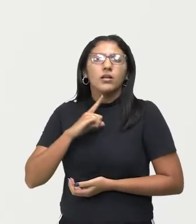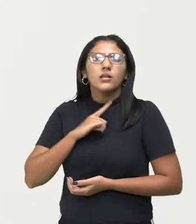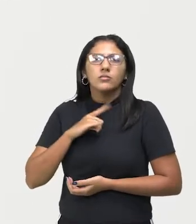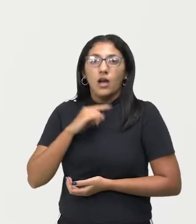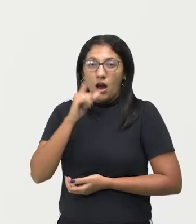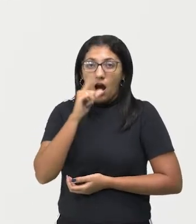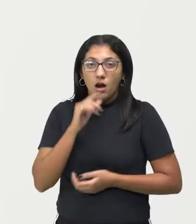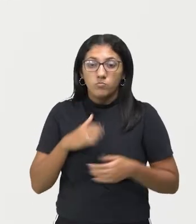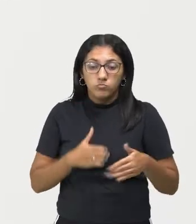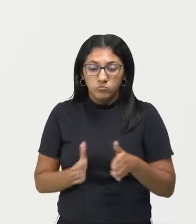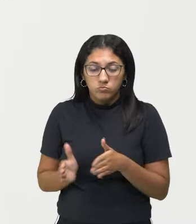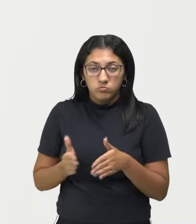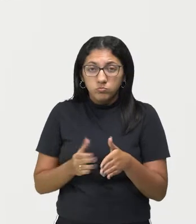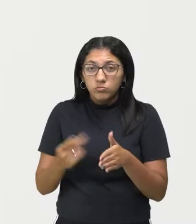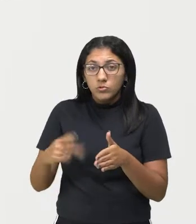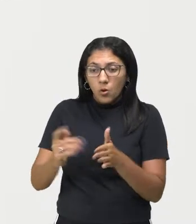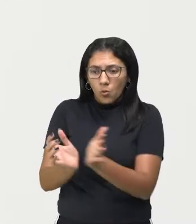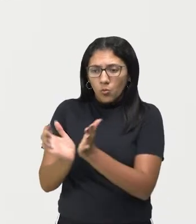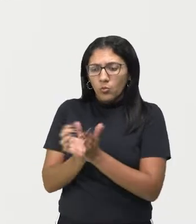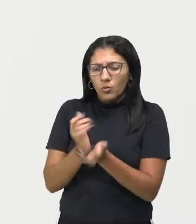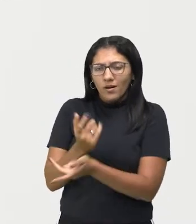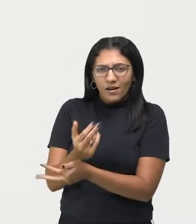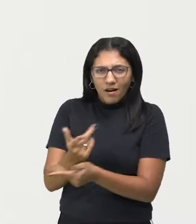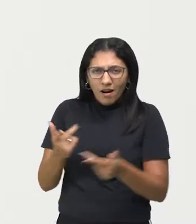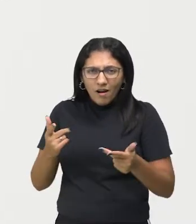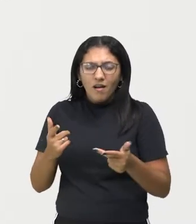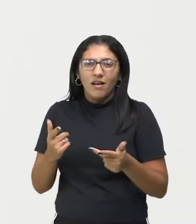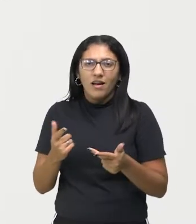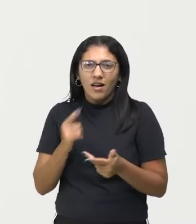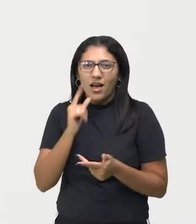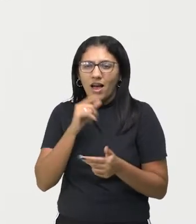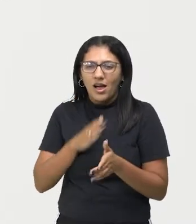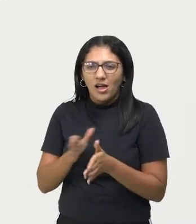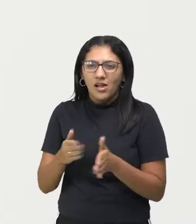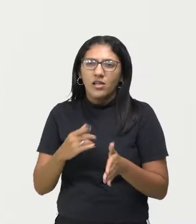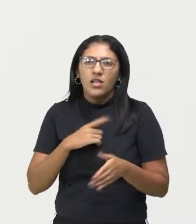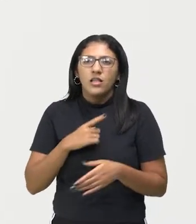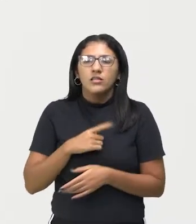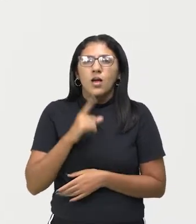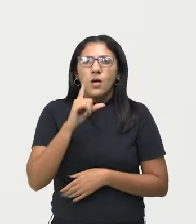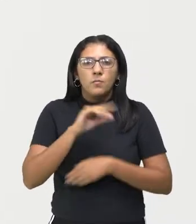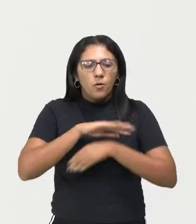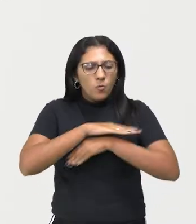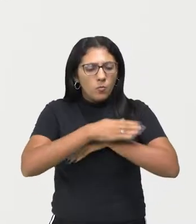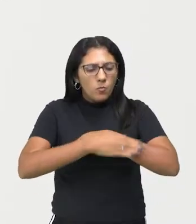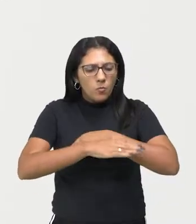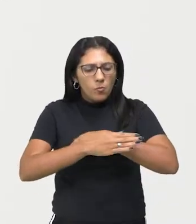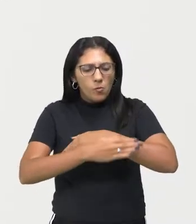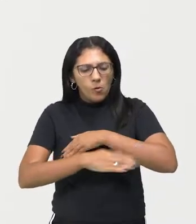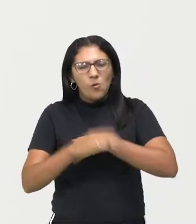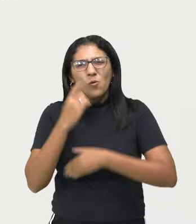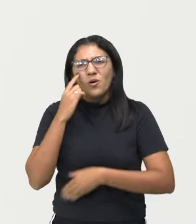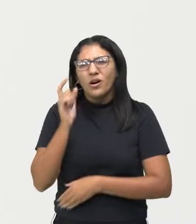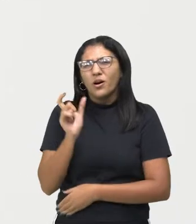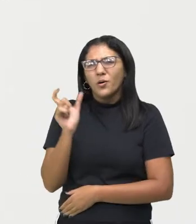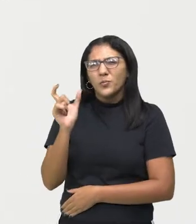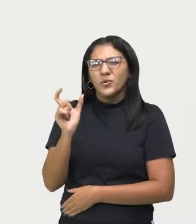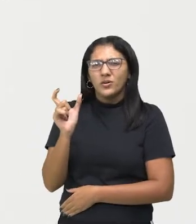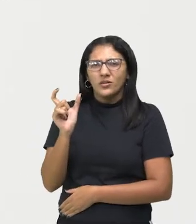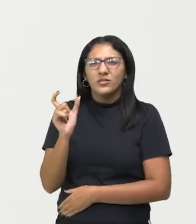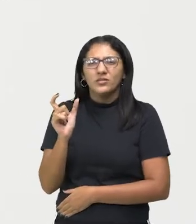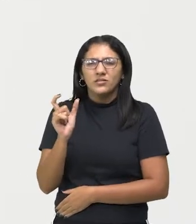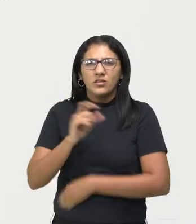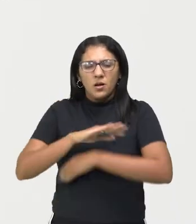os rios da bacia amazônica possuem pouca declividade. O que é declividade? É quando é